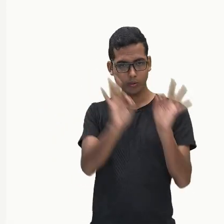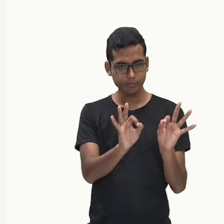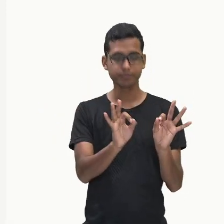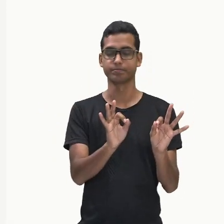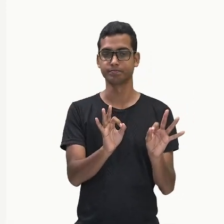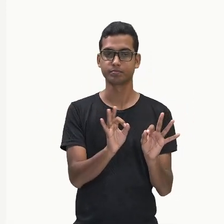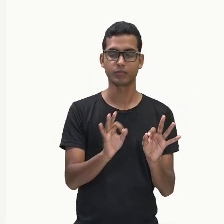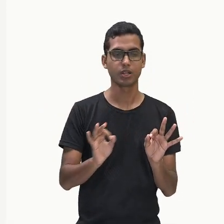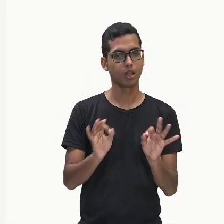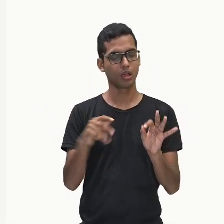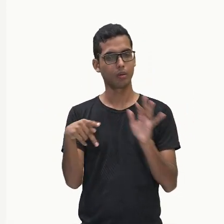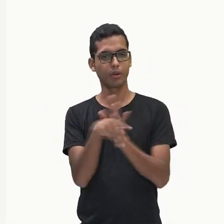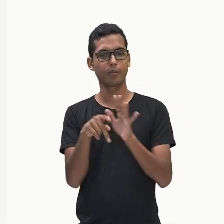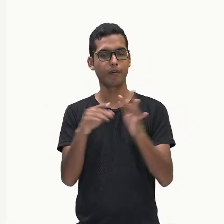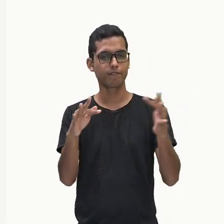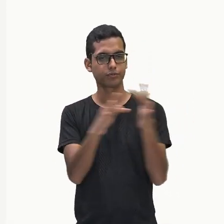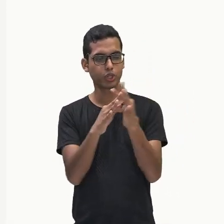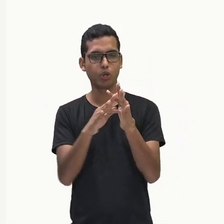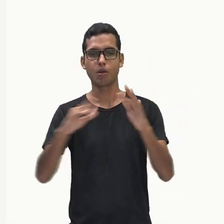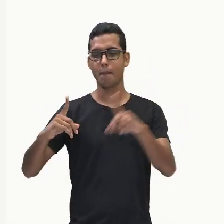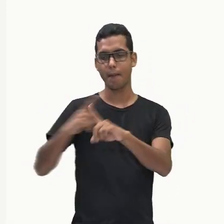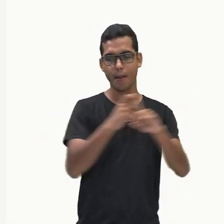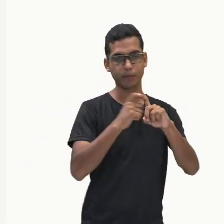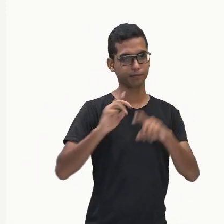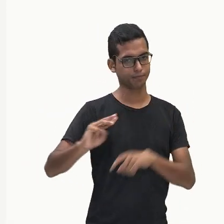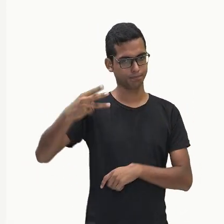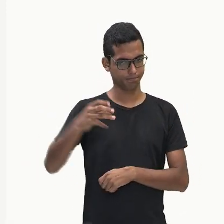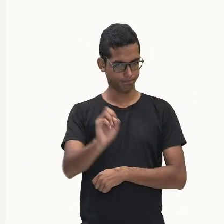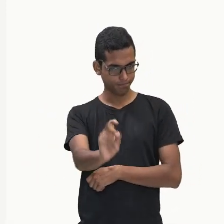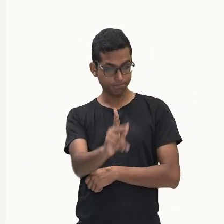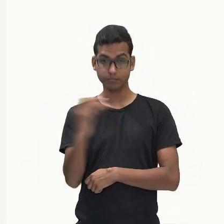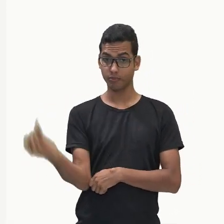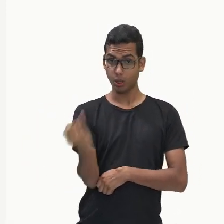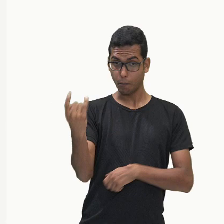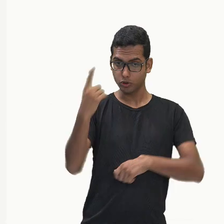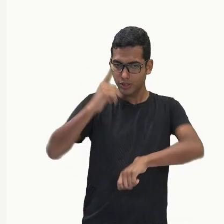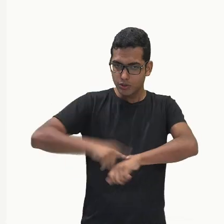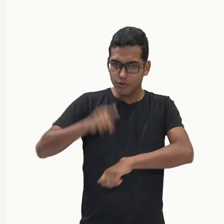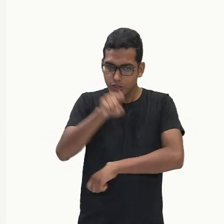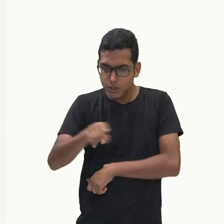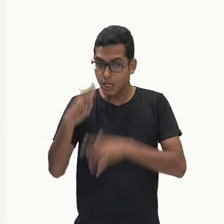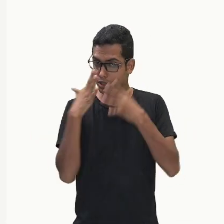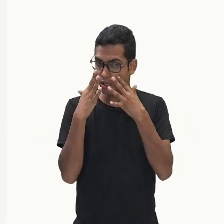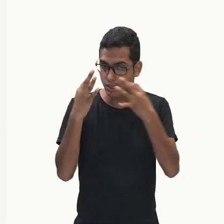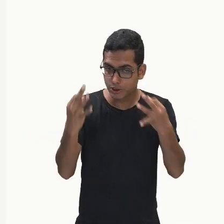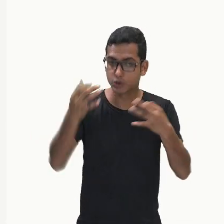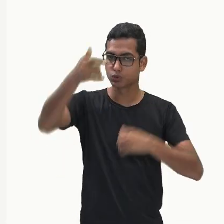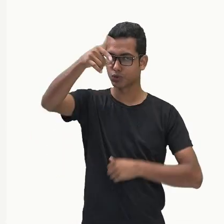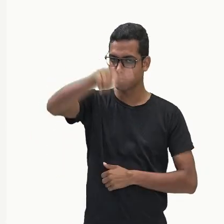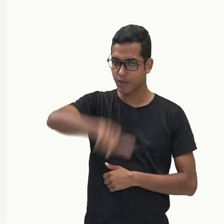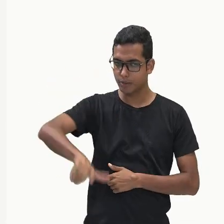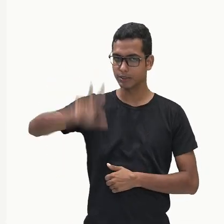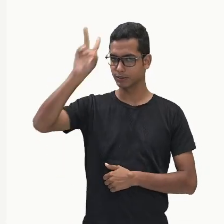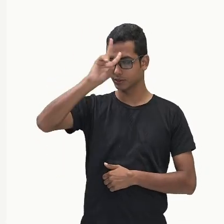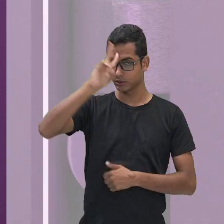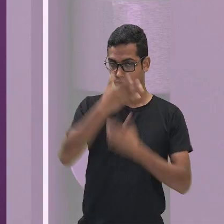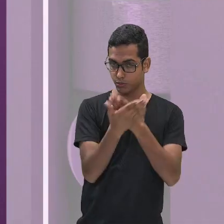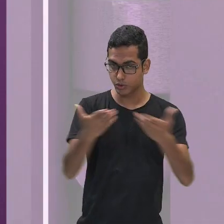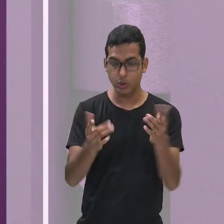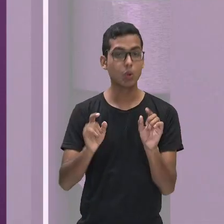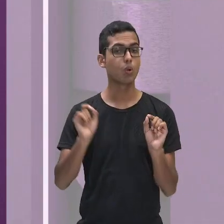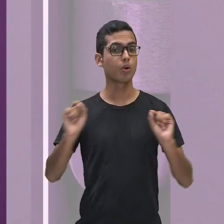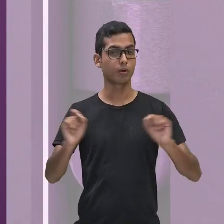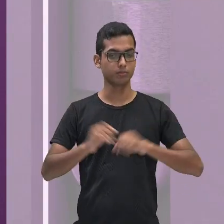da função do terceiro grau, tá bom? É importante ressaltar, né, mais uma vez eu reforço para